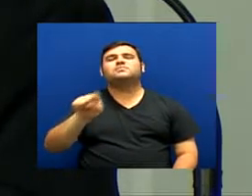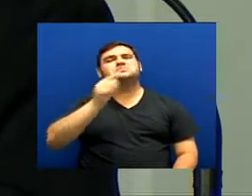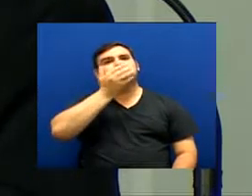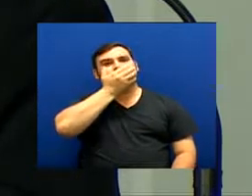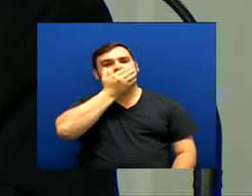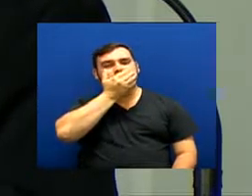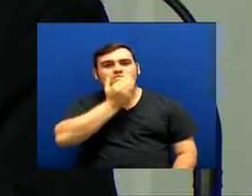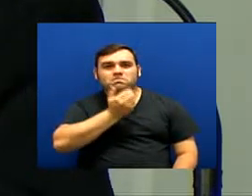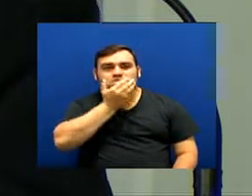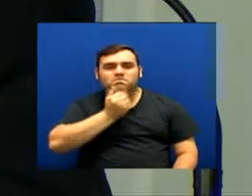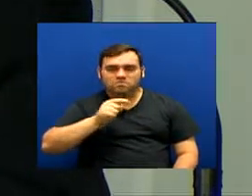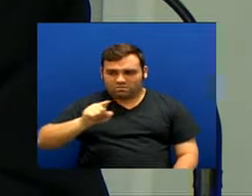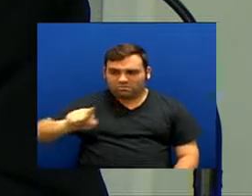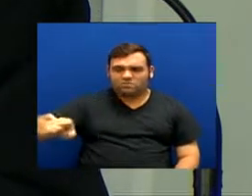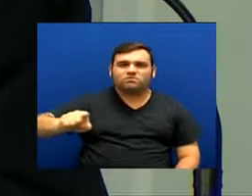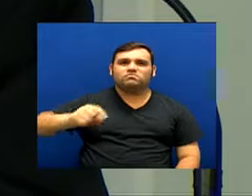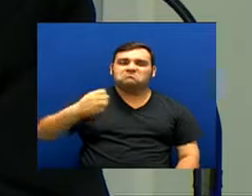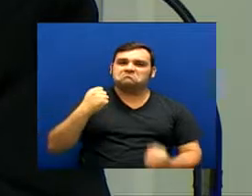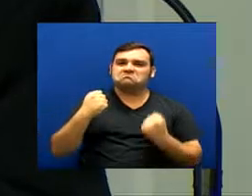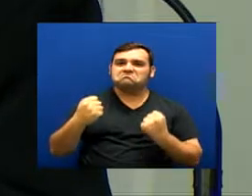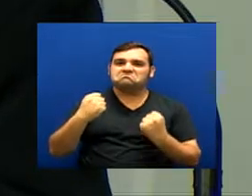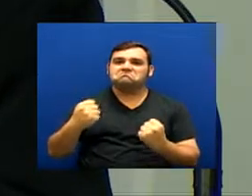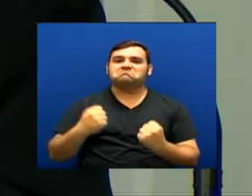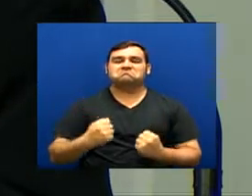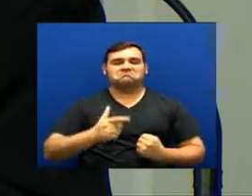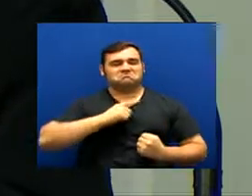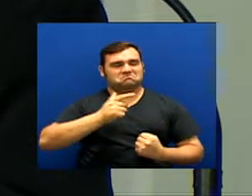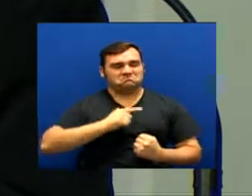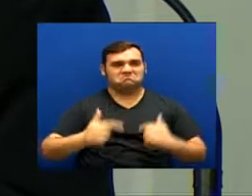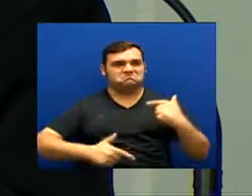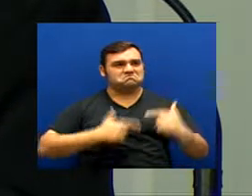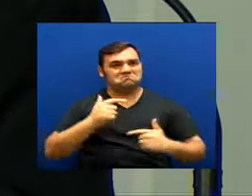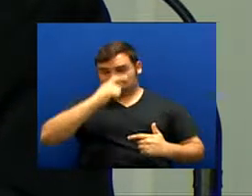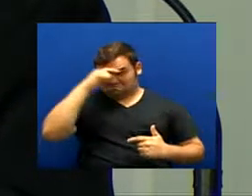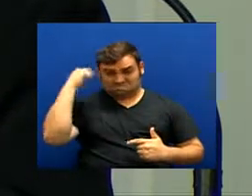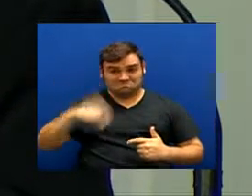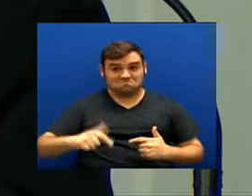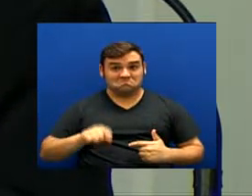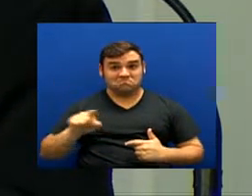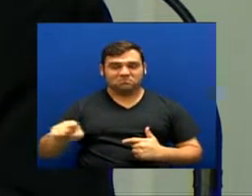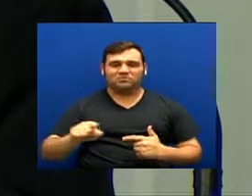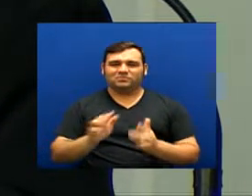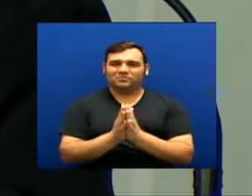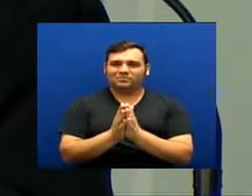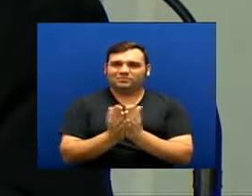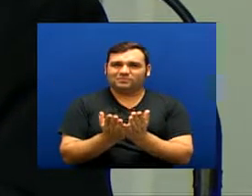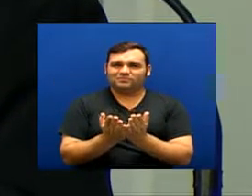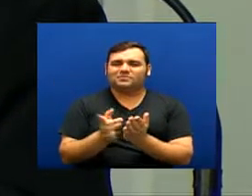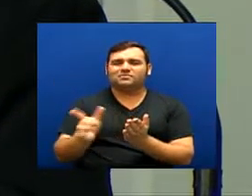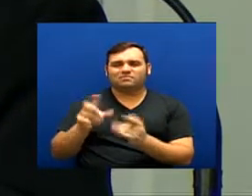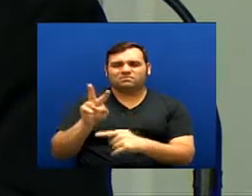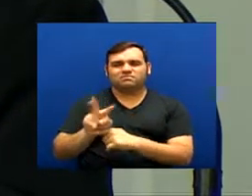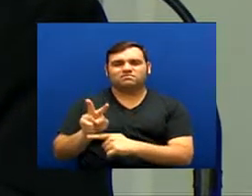estão recuperando vida. O general que nós temos lá no Graça, né? O Nivaldo, o